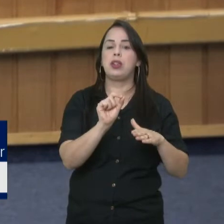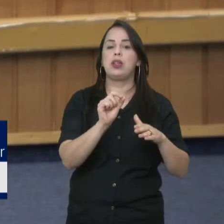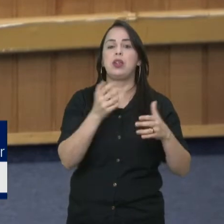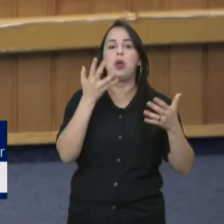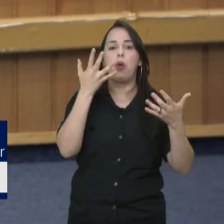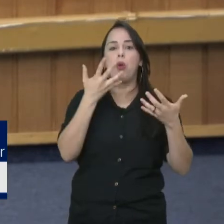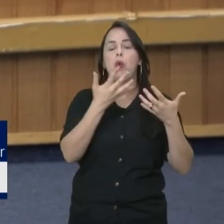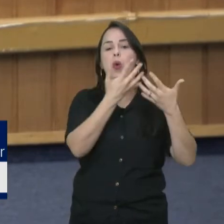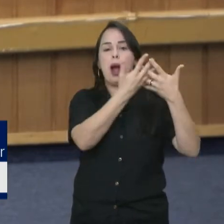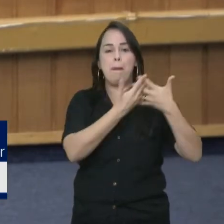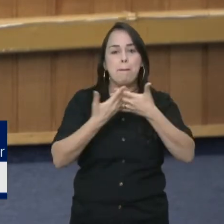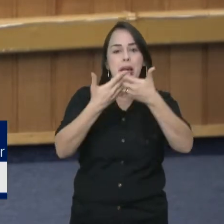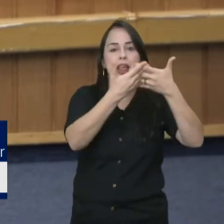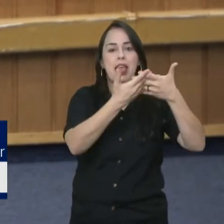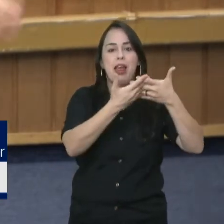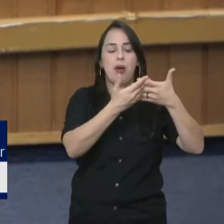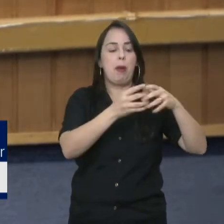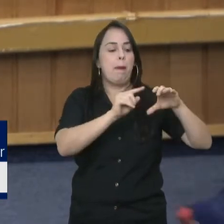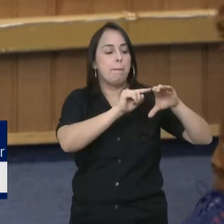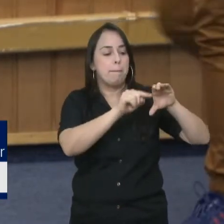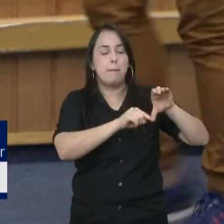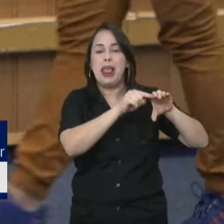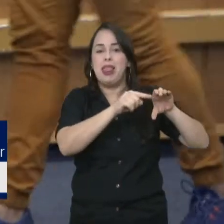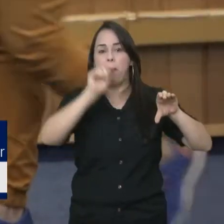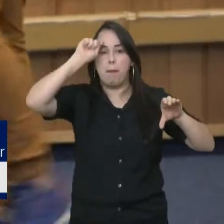madrugada, fizeram uma série de coisas,